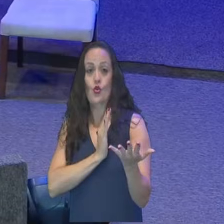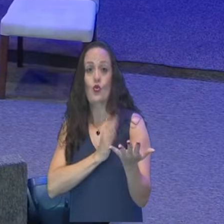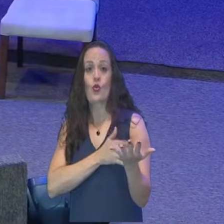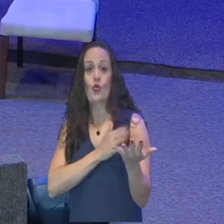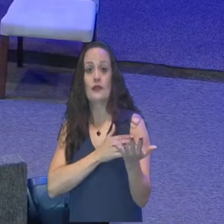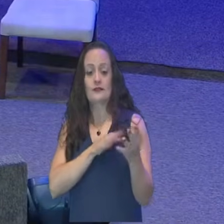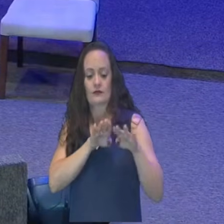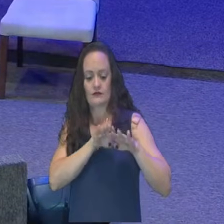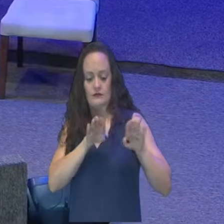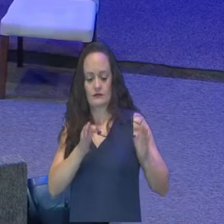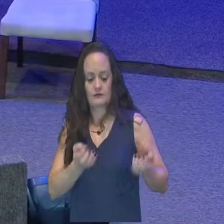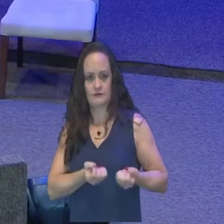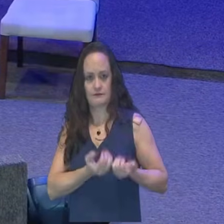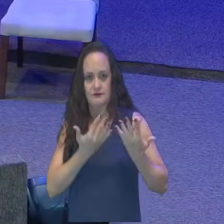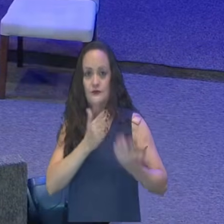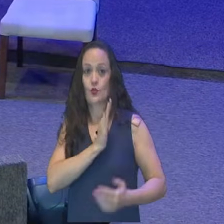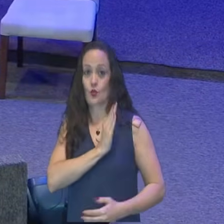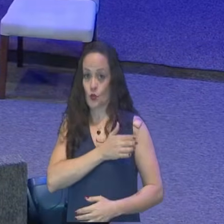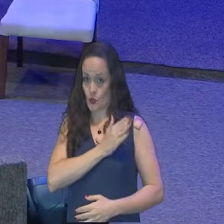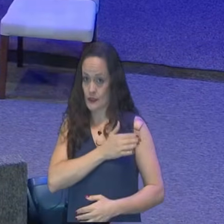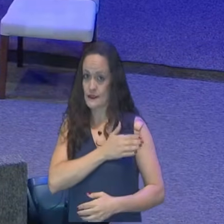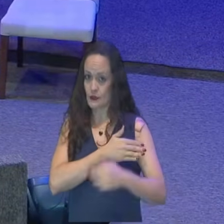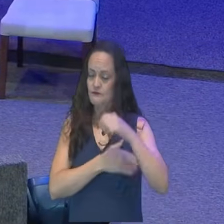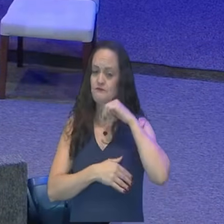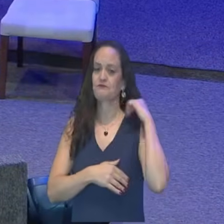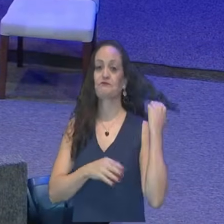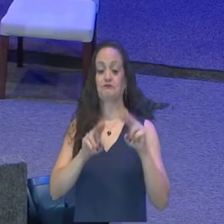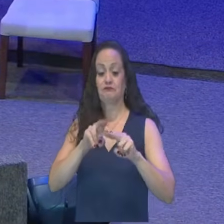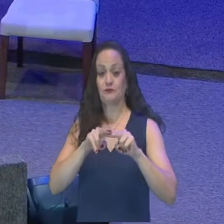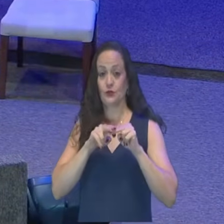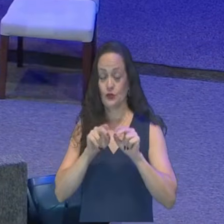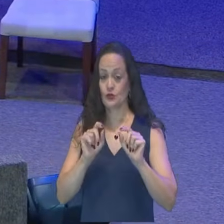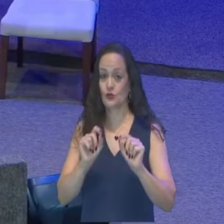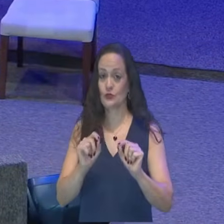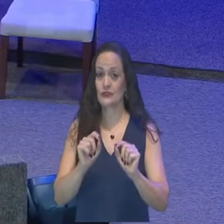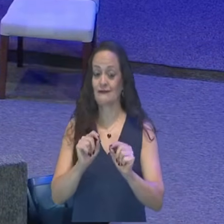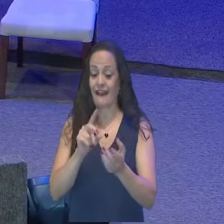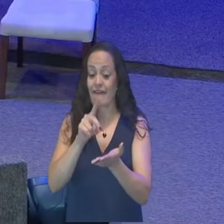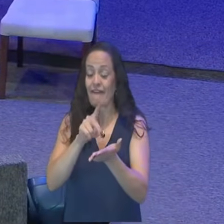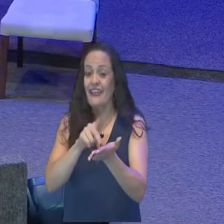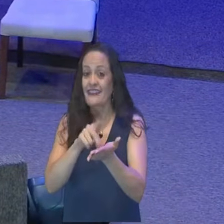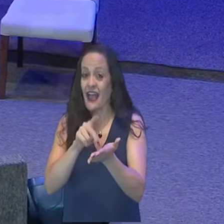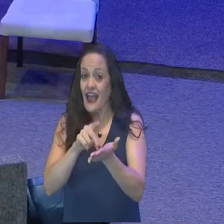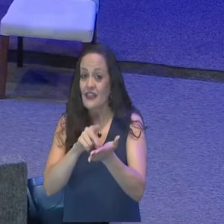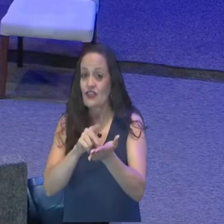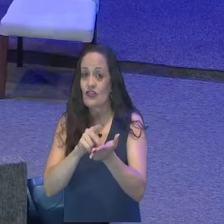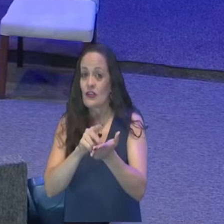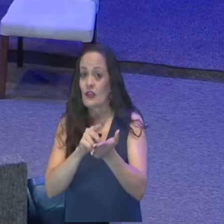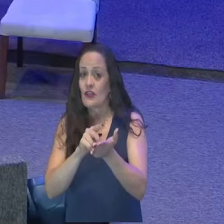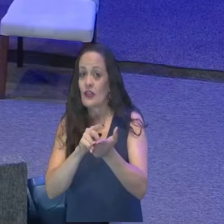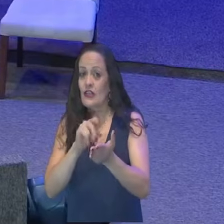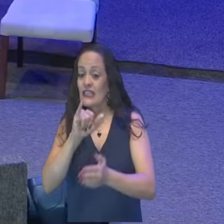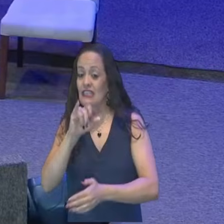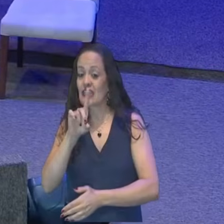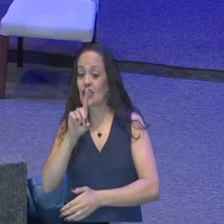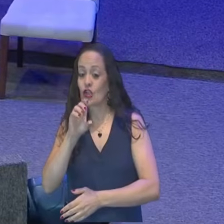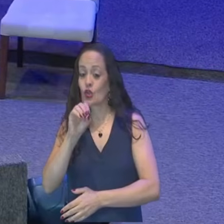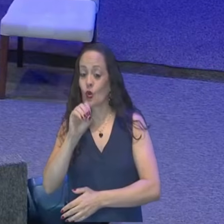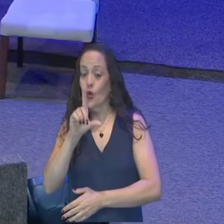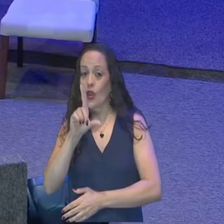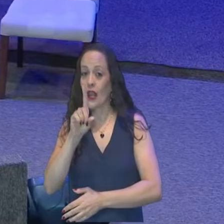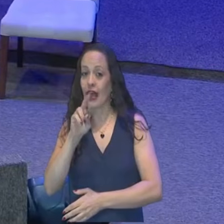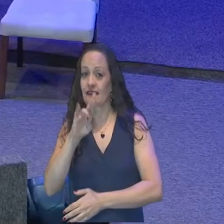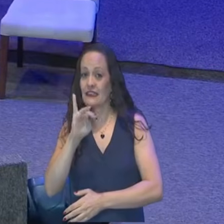homem. E é por isso que a verdadeira idolatria, ela não reside apenas